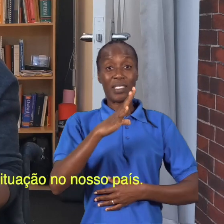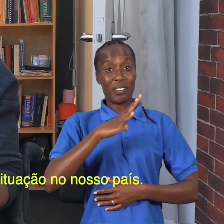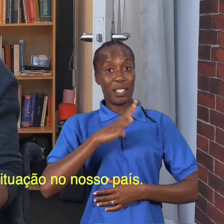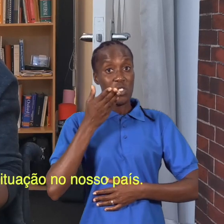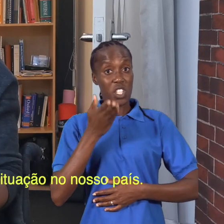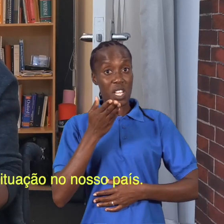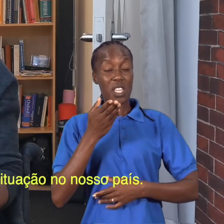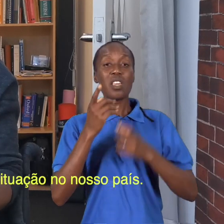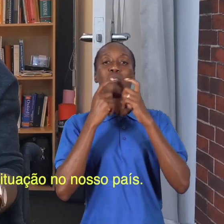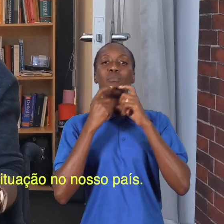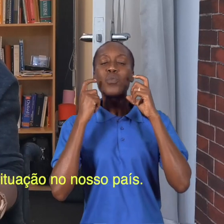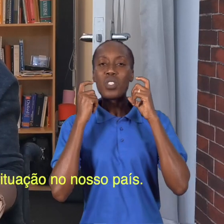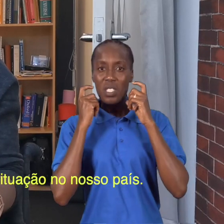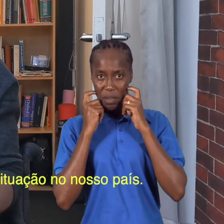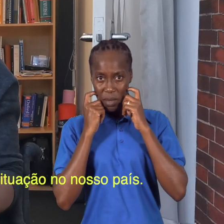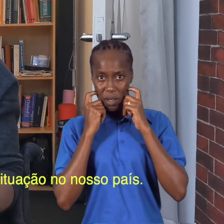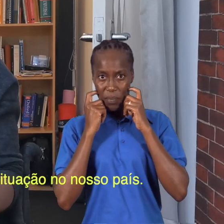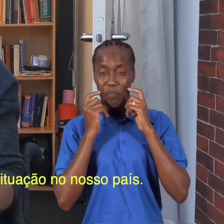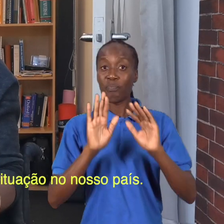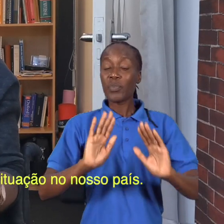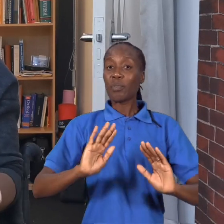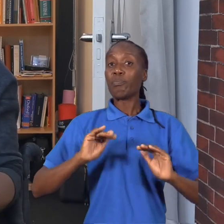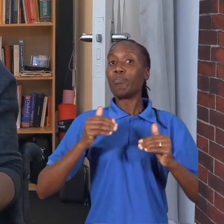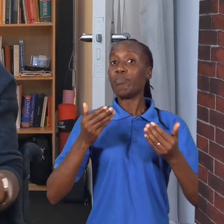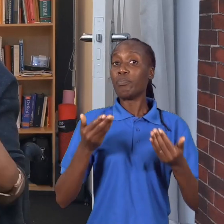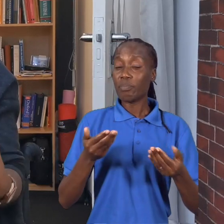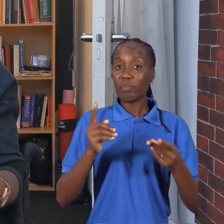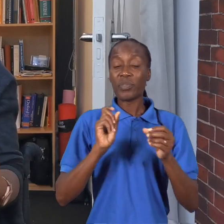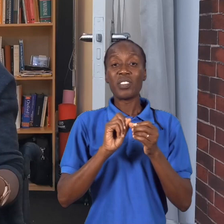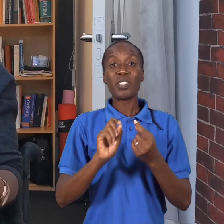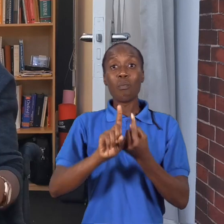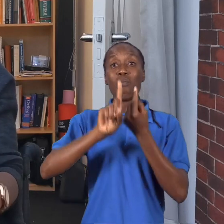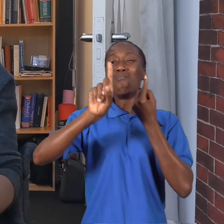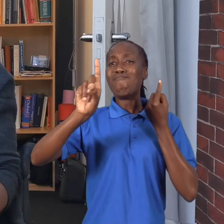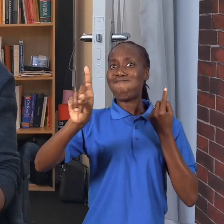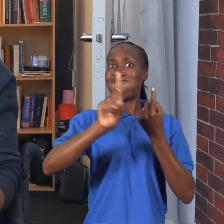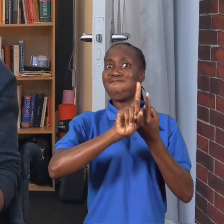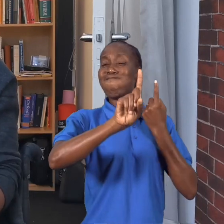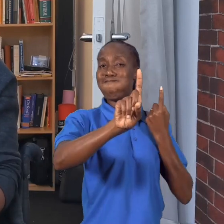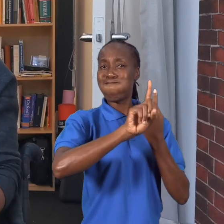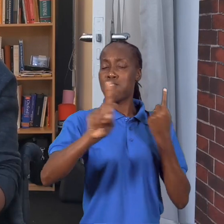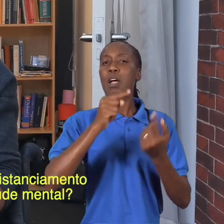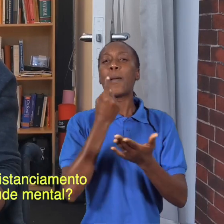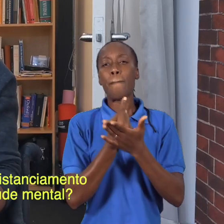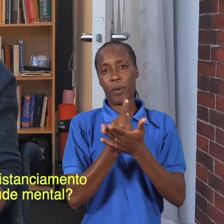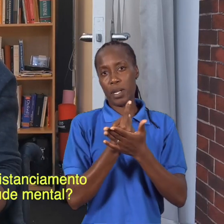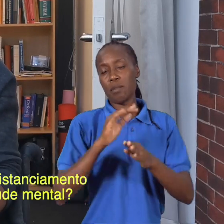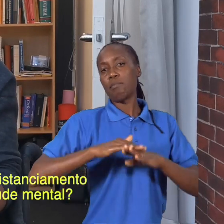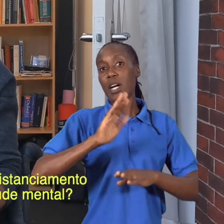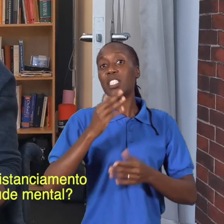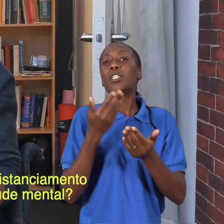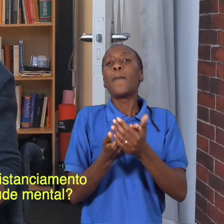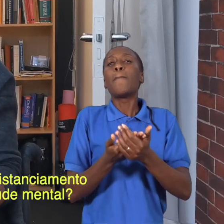que estamos a viver no nosso país, ou a nível mundial também. Bem, o distanciamento